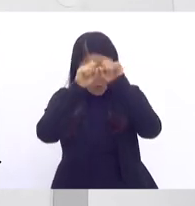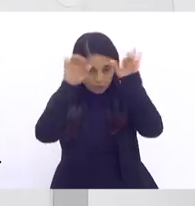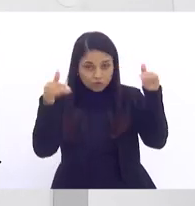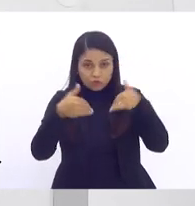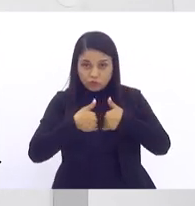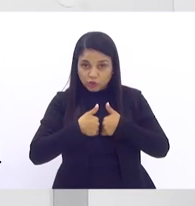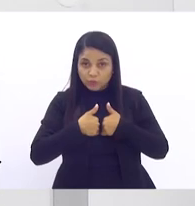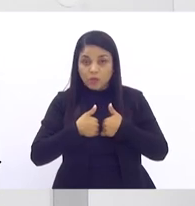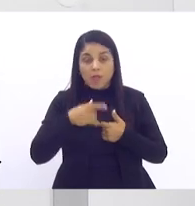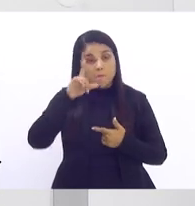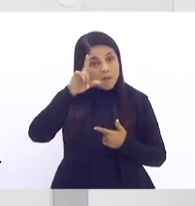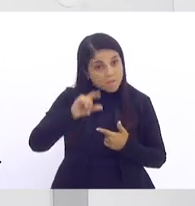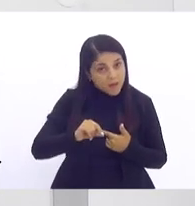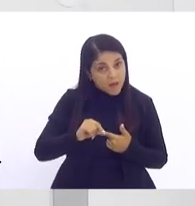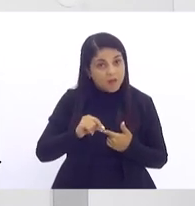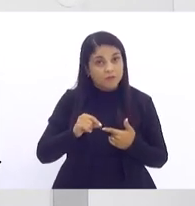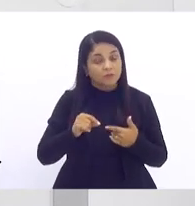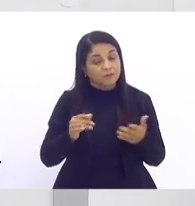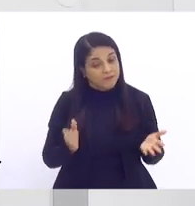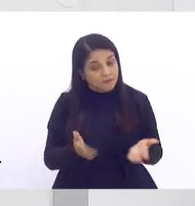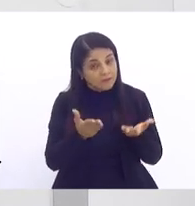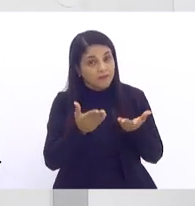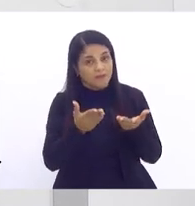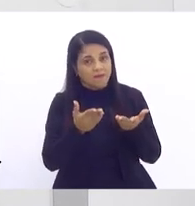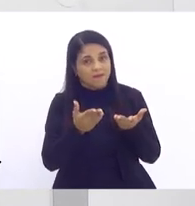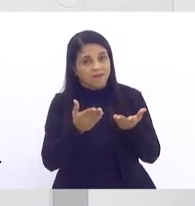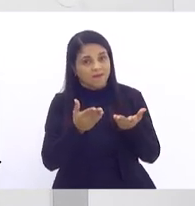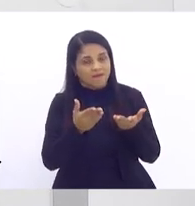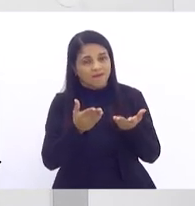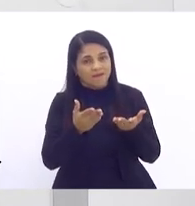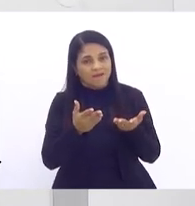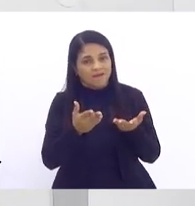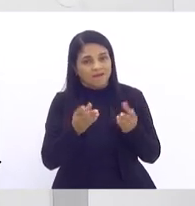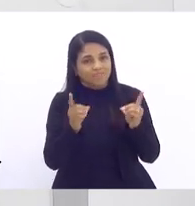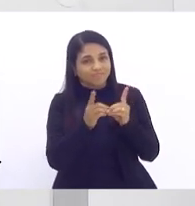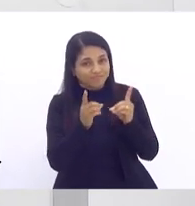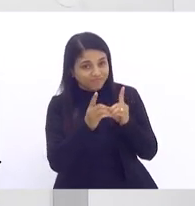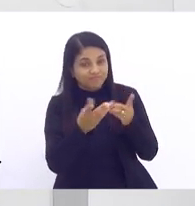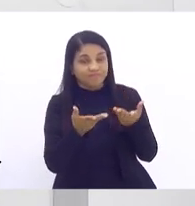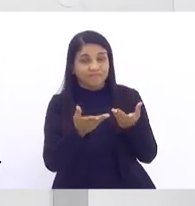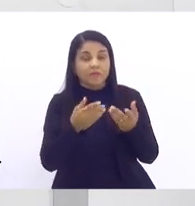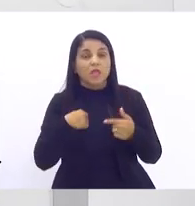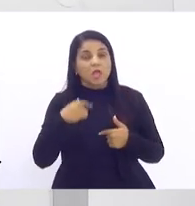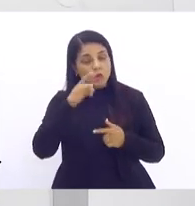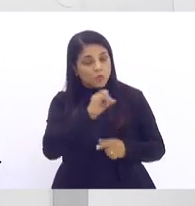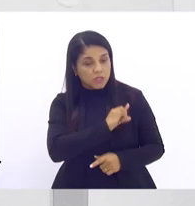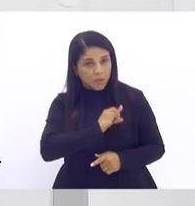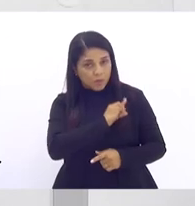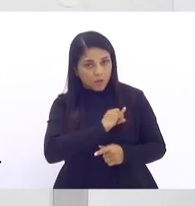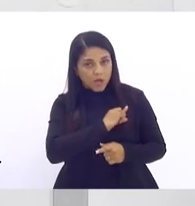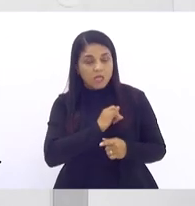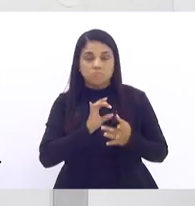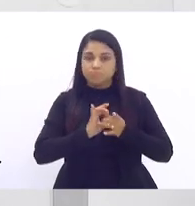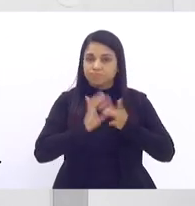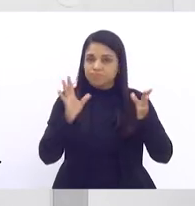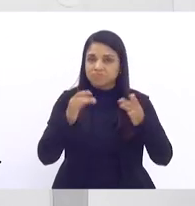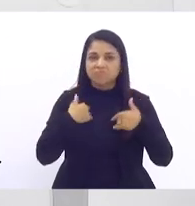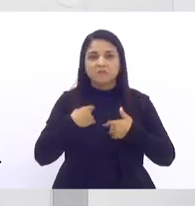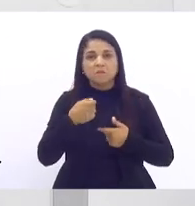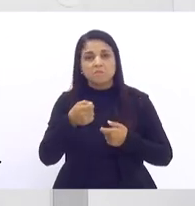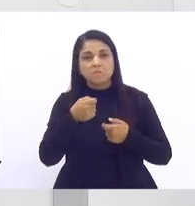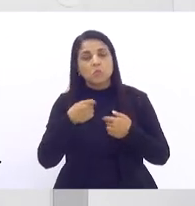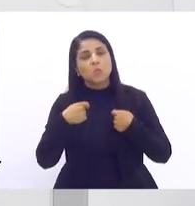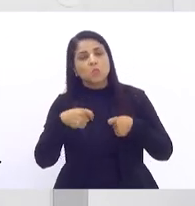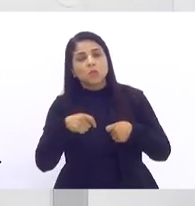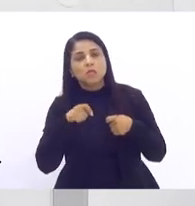e é mais barato tratá-los do que não trata-los eu estou lá Itaboraí à disposição de vocês dos Senhores para o que precisar